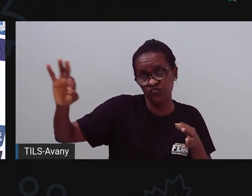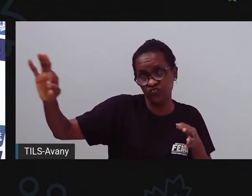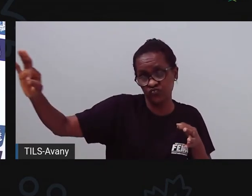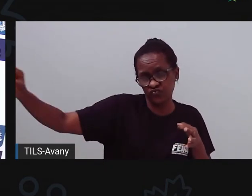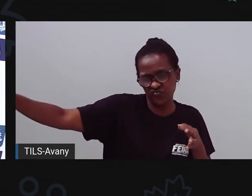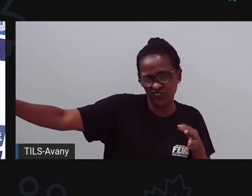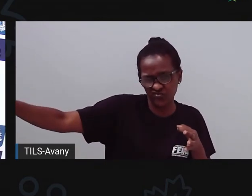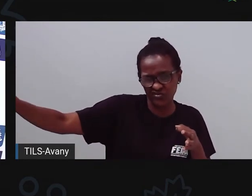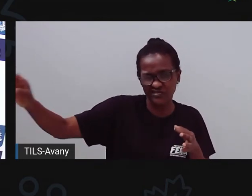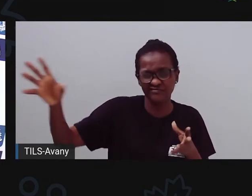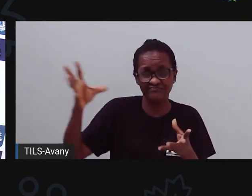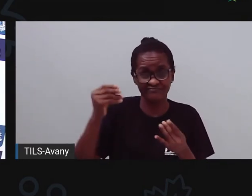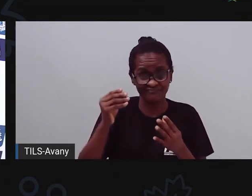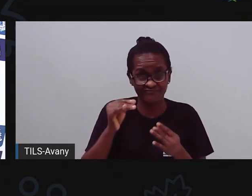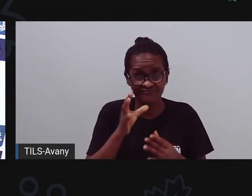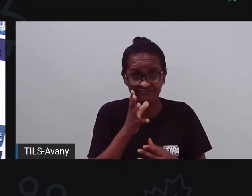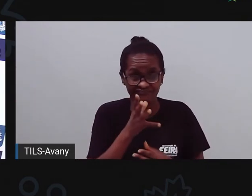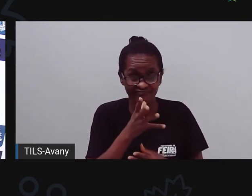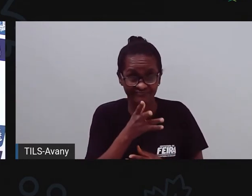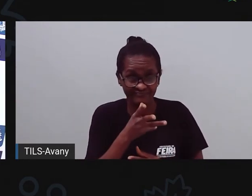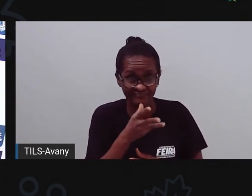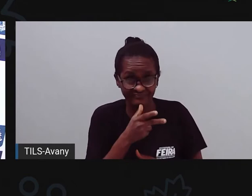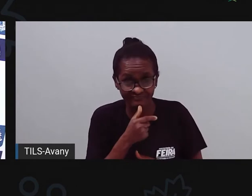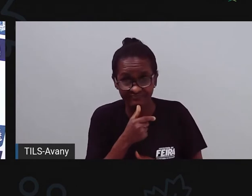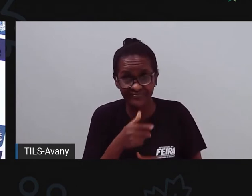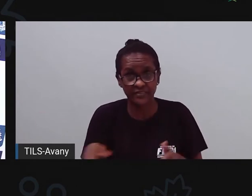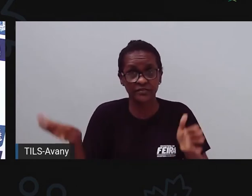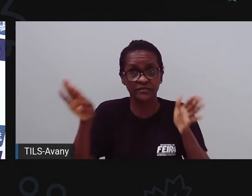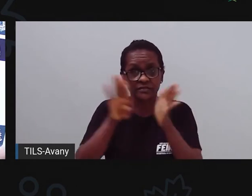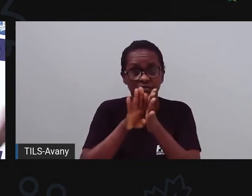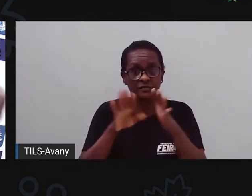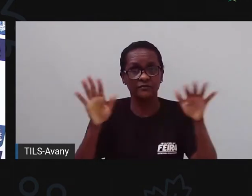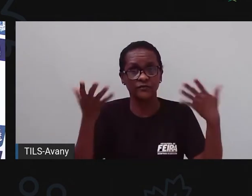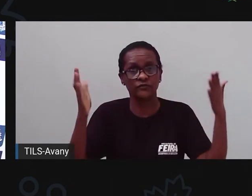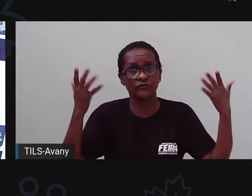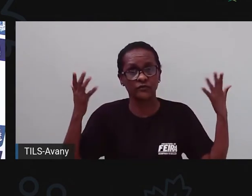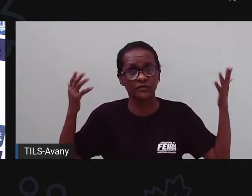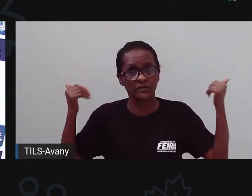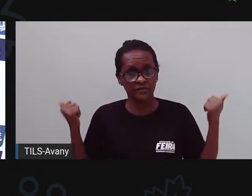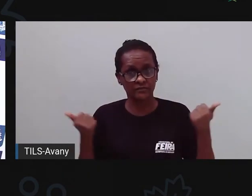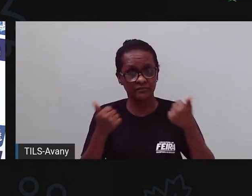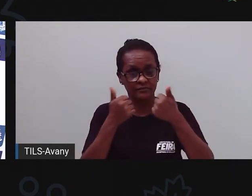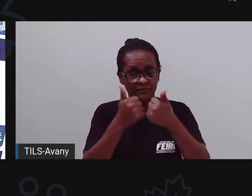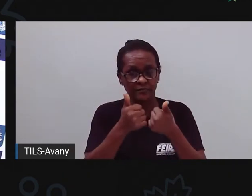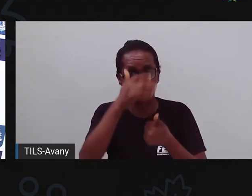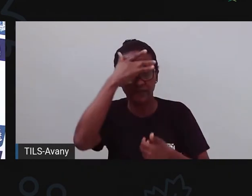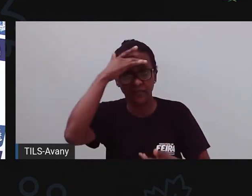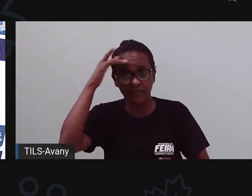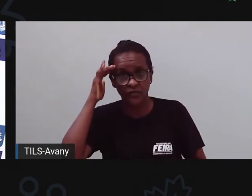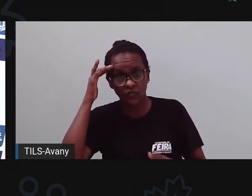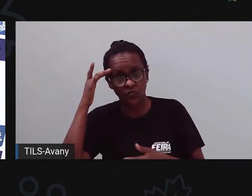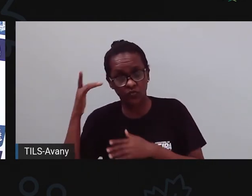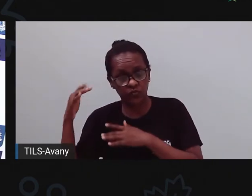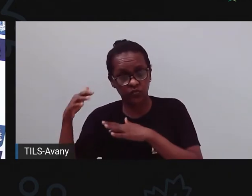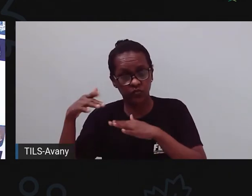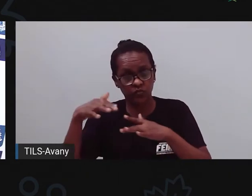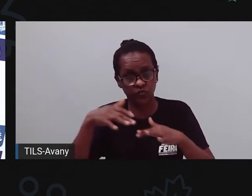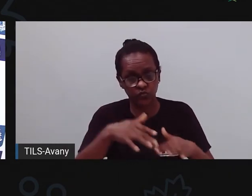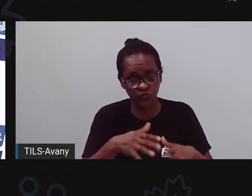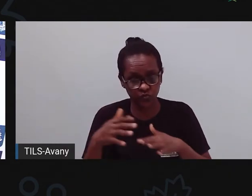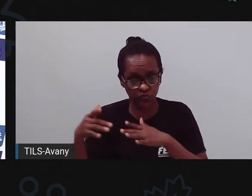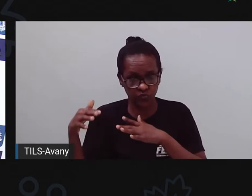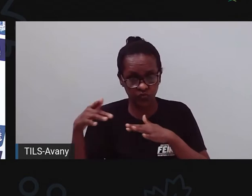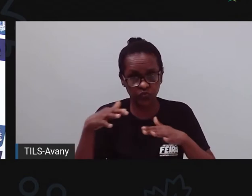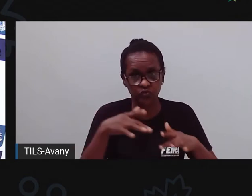cidade e aí a gente vem vai vendo né as pessoas que foram chegando quem foi trazendo quem né